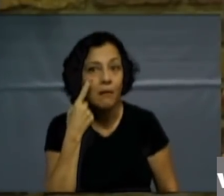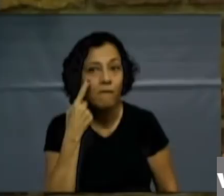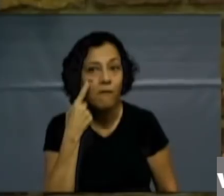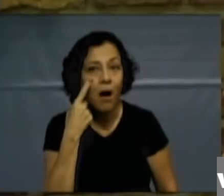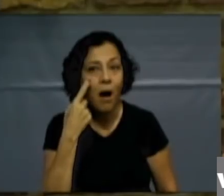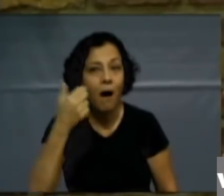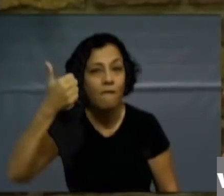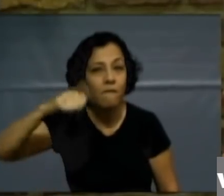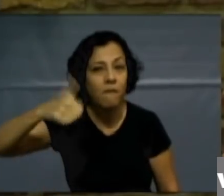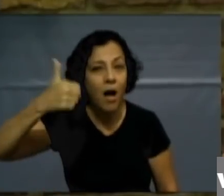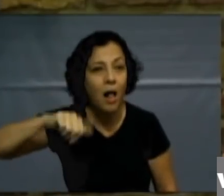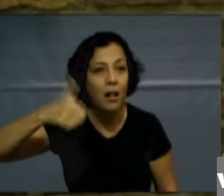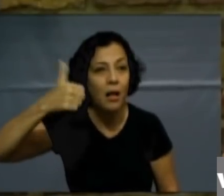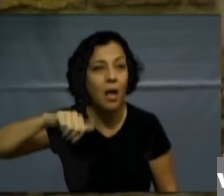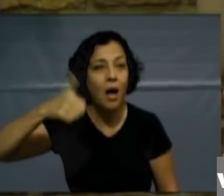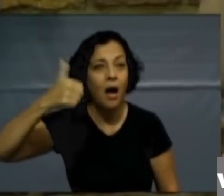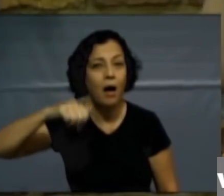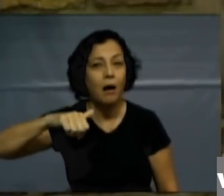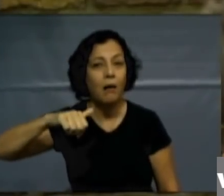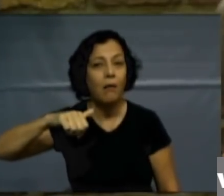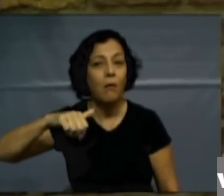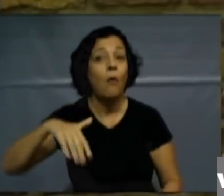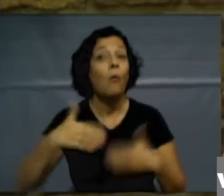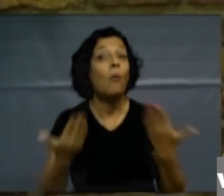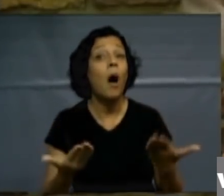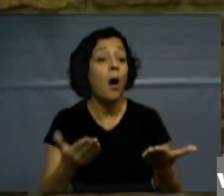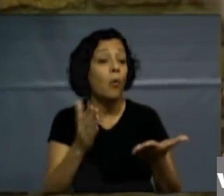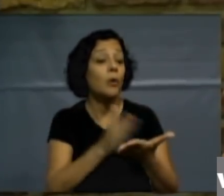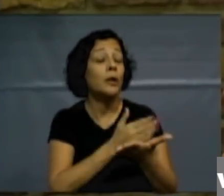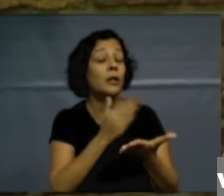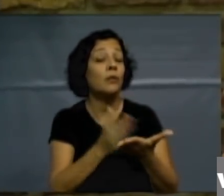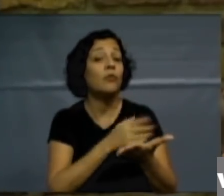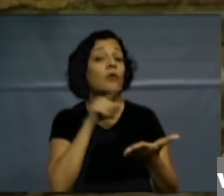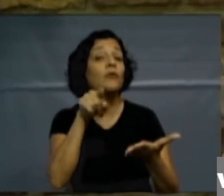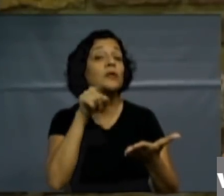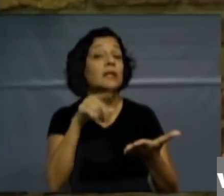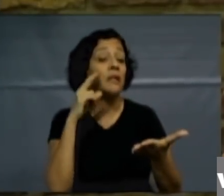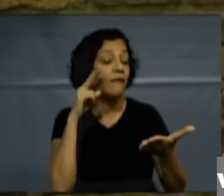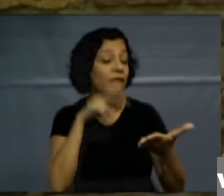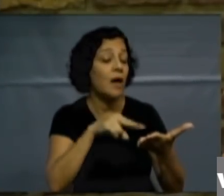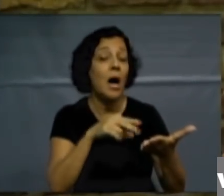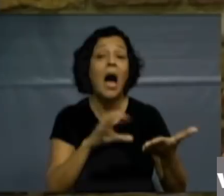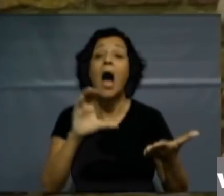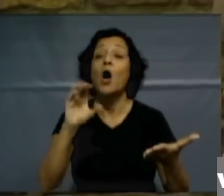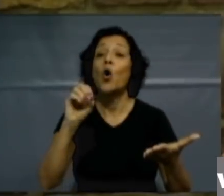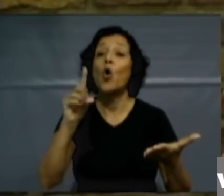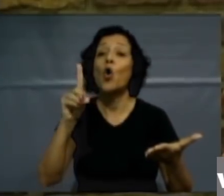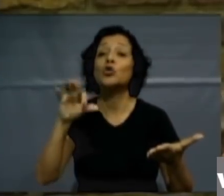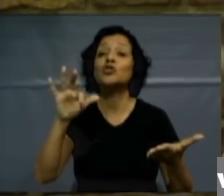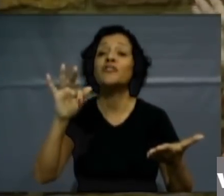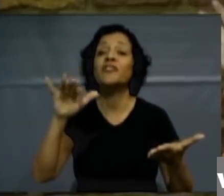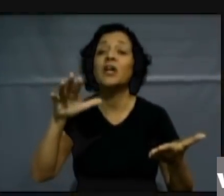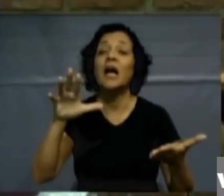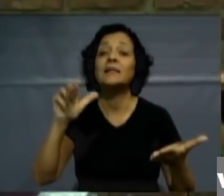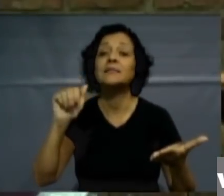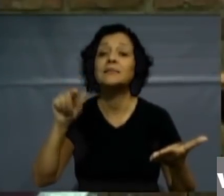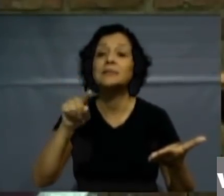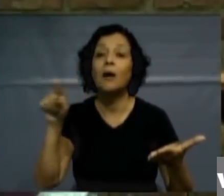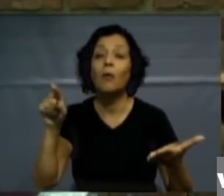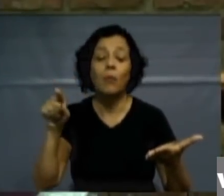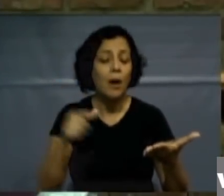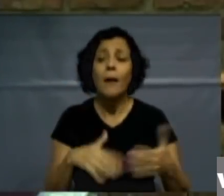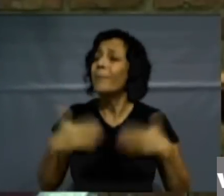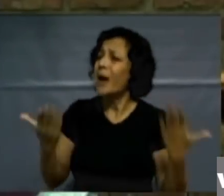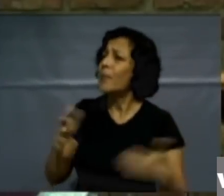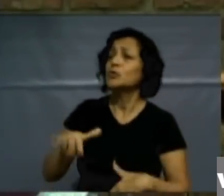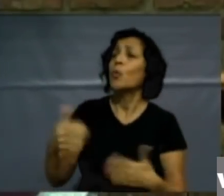quando é... Ô Ciro, qual livro que você está lendo nesse momento? Codificação. Não, mas qual é a novidade, Ciro? Codificação. Aprendi isso